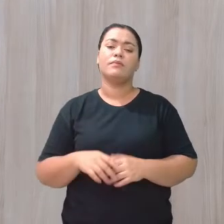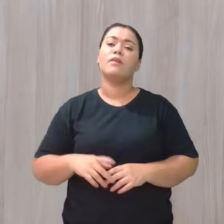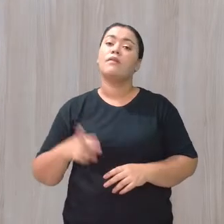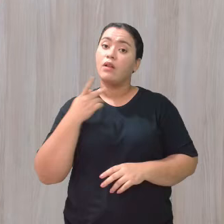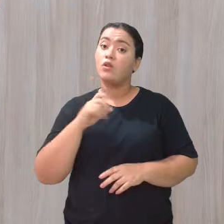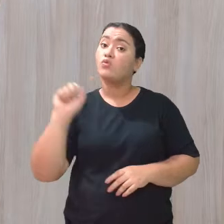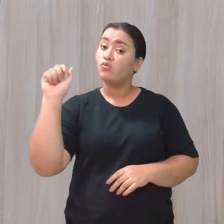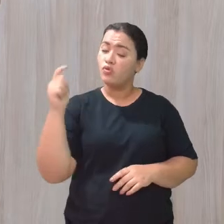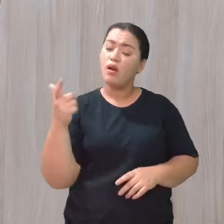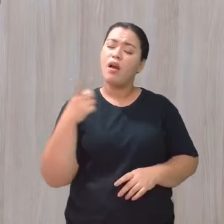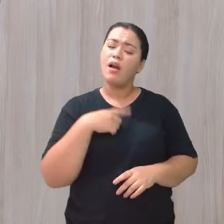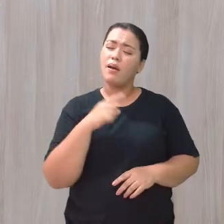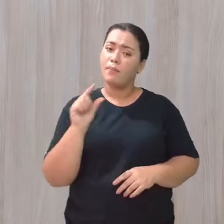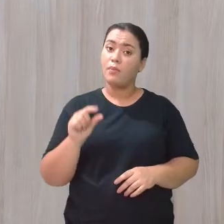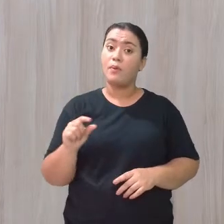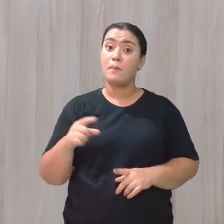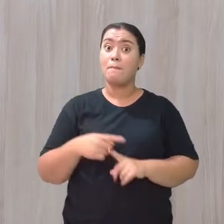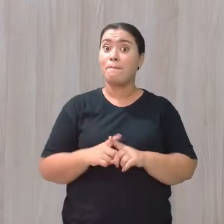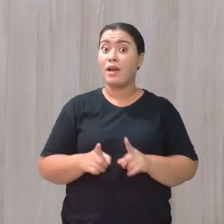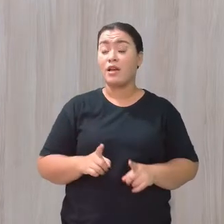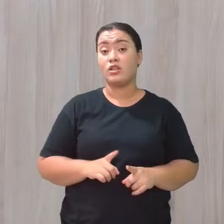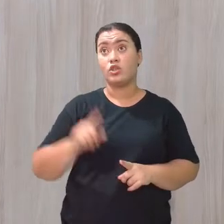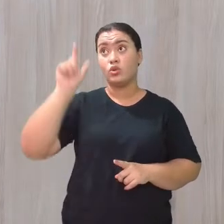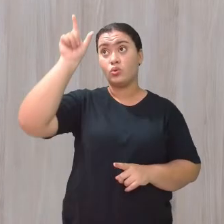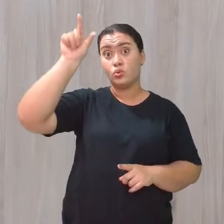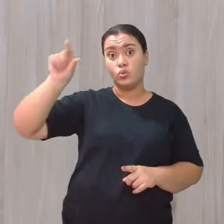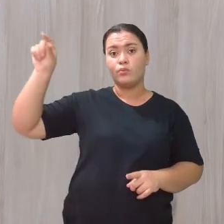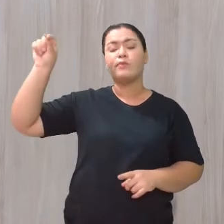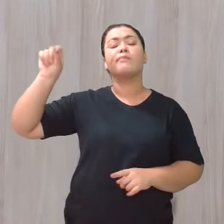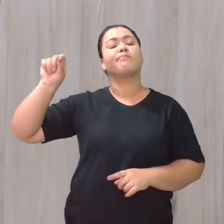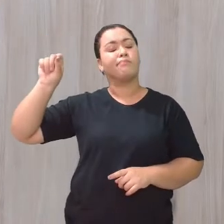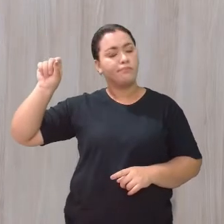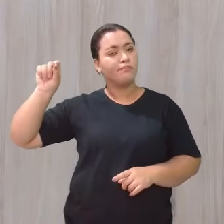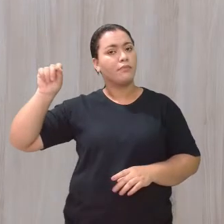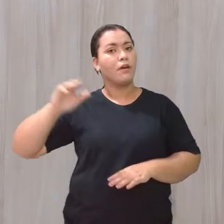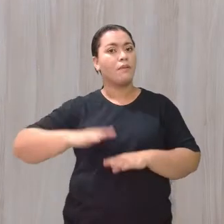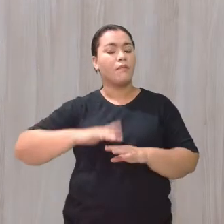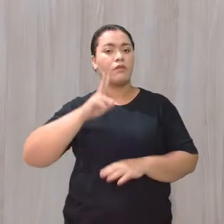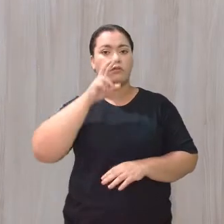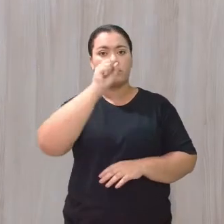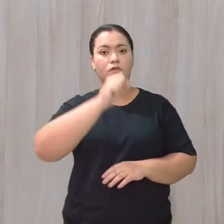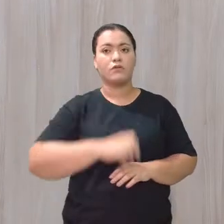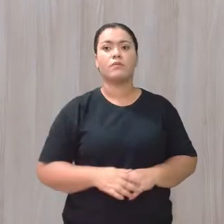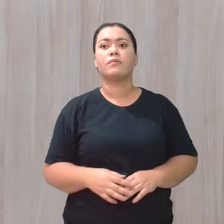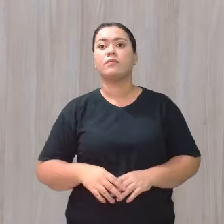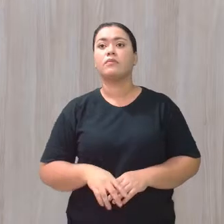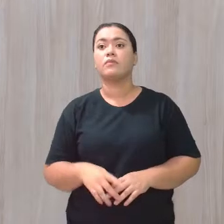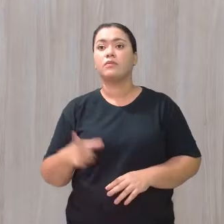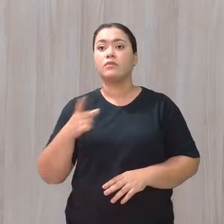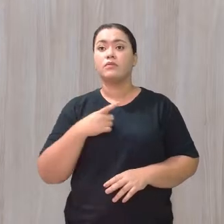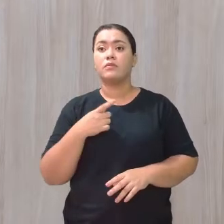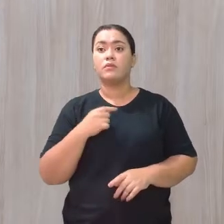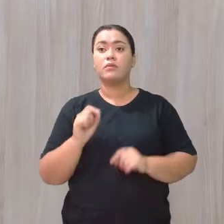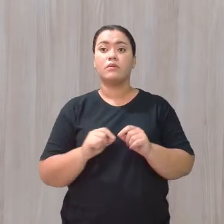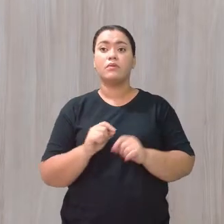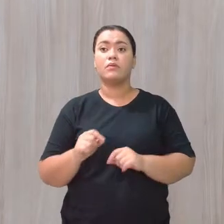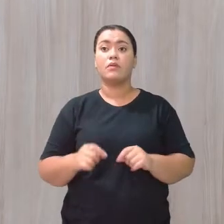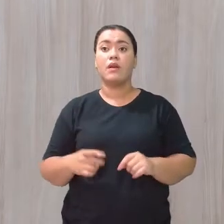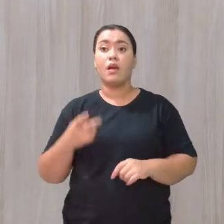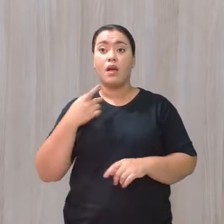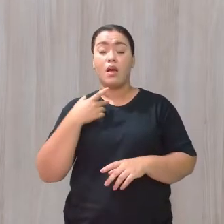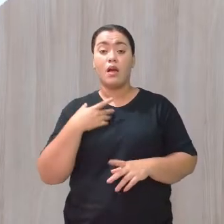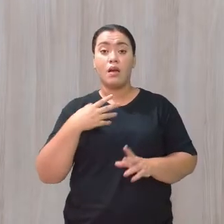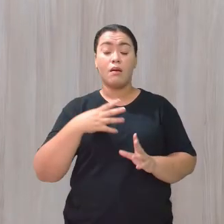mais de forma menor, mas a Lua exerce grande força. Então, quando está realmente a maré alta, uns chamam